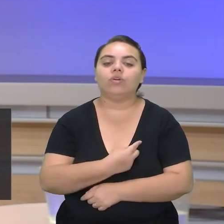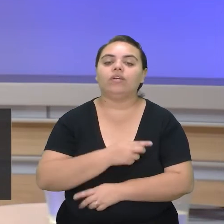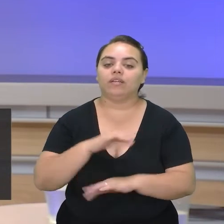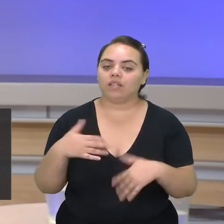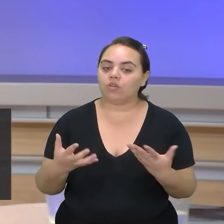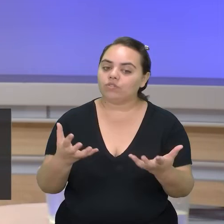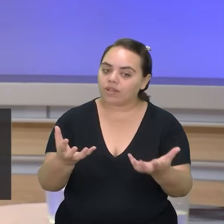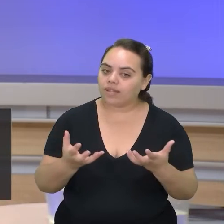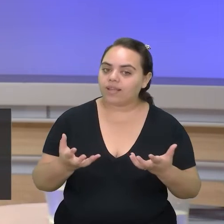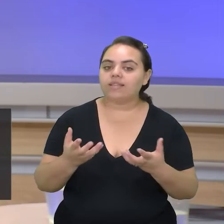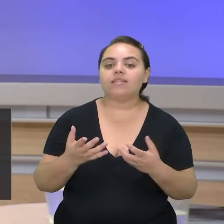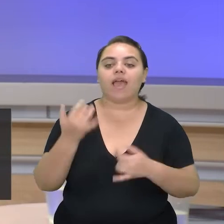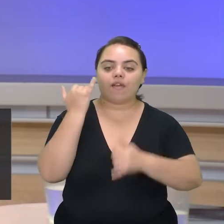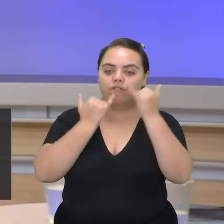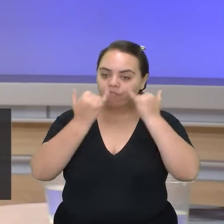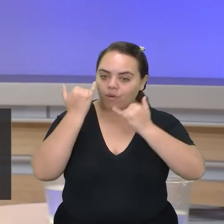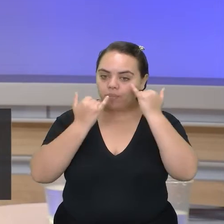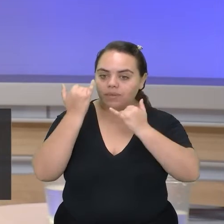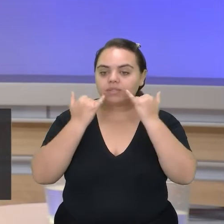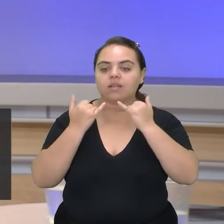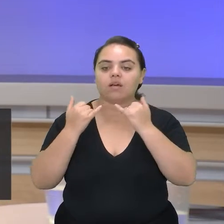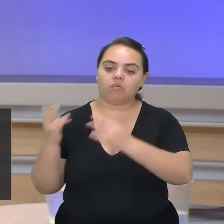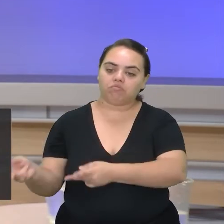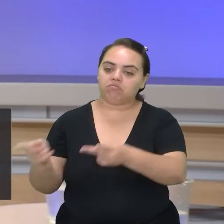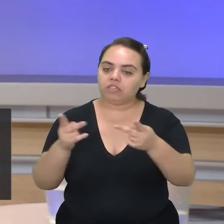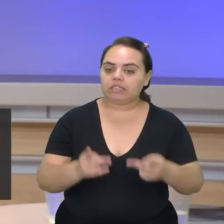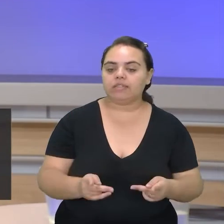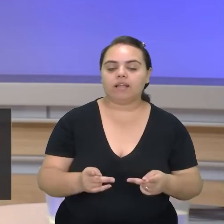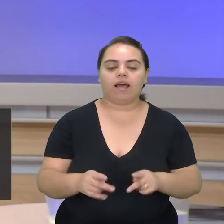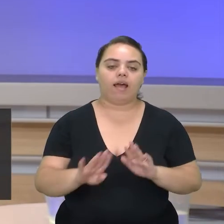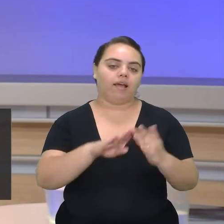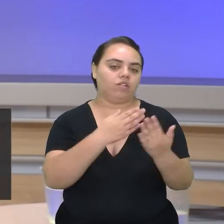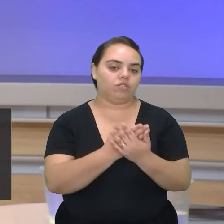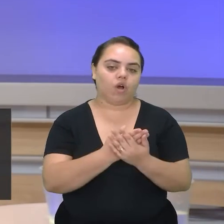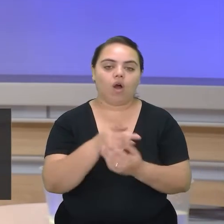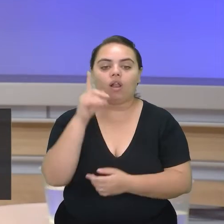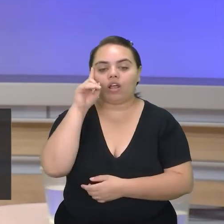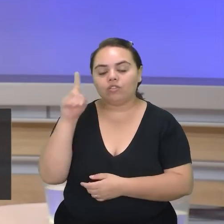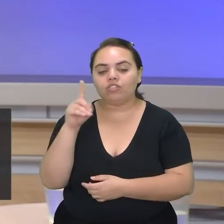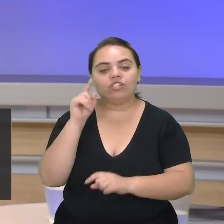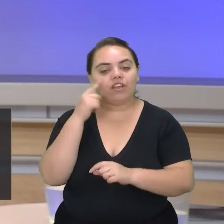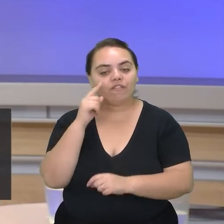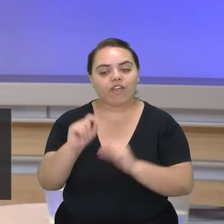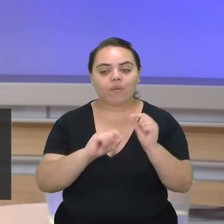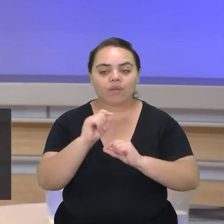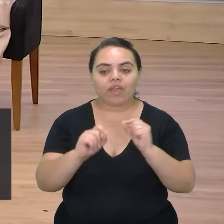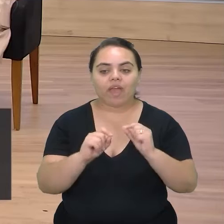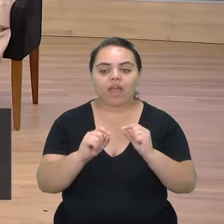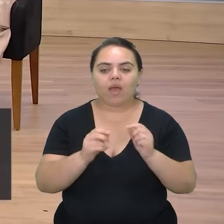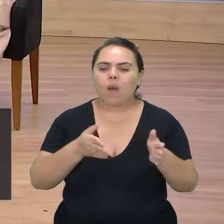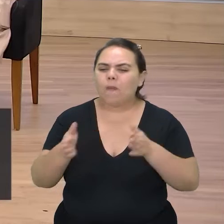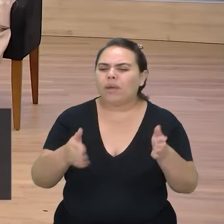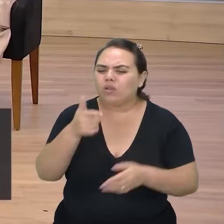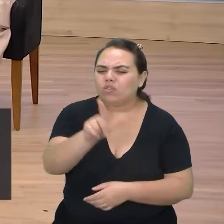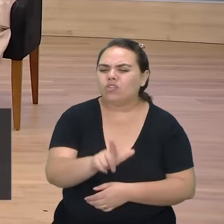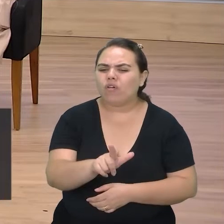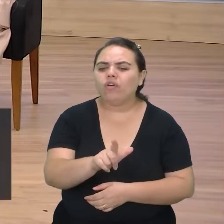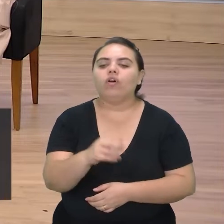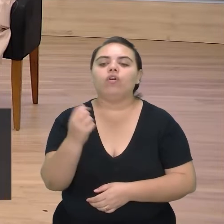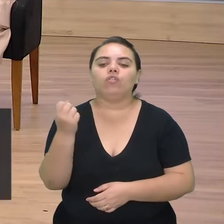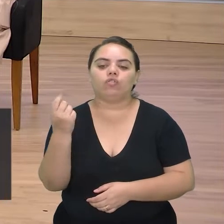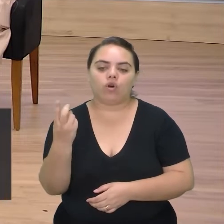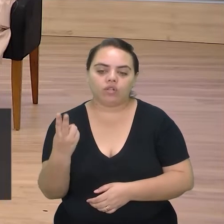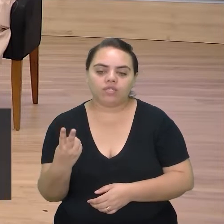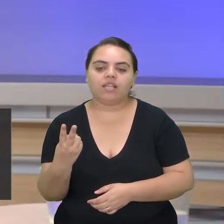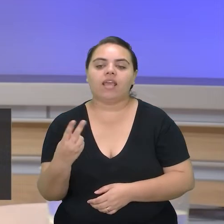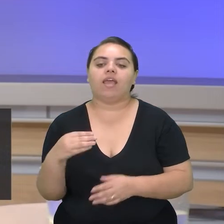gente, se vocês quiserem se informar, de repente visitar a escola no dia desse plantio, ver como é que isso Quando acontece. que é o período agora? Do 12 de